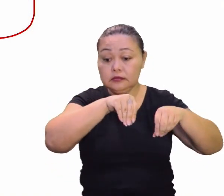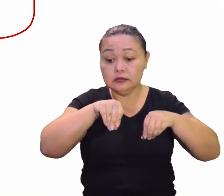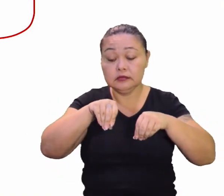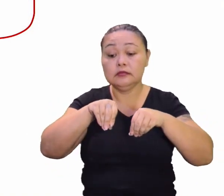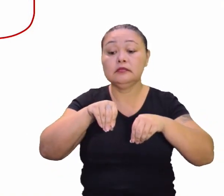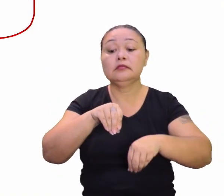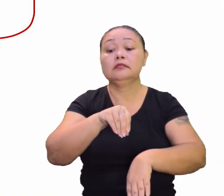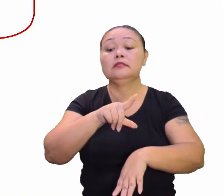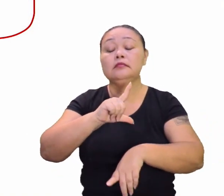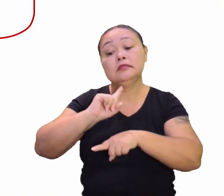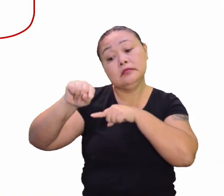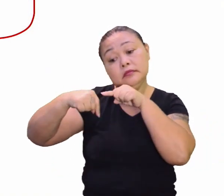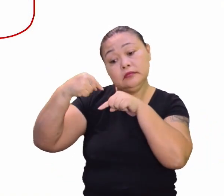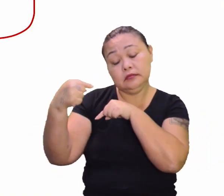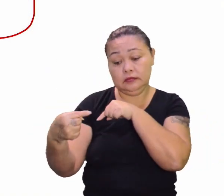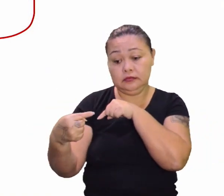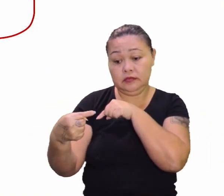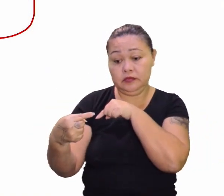no Império,